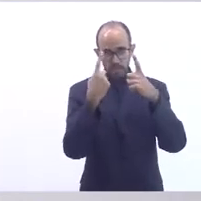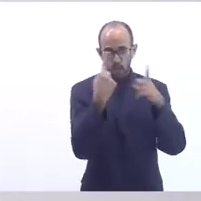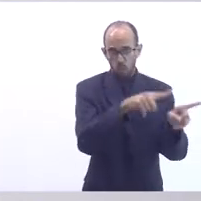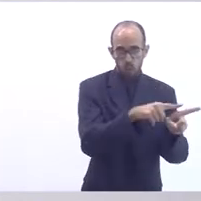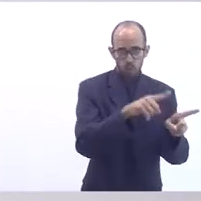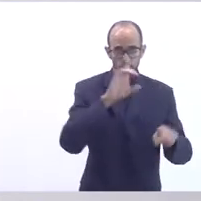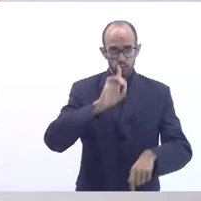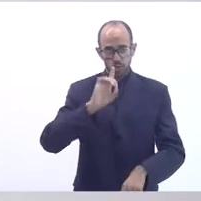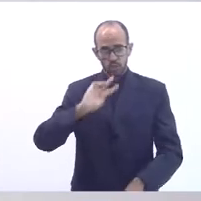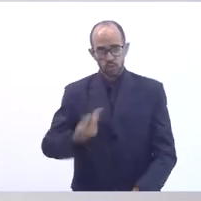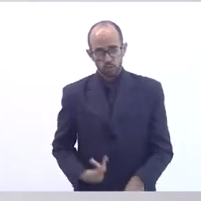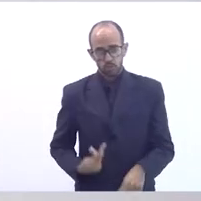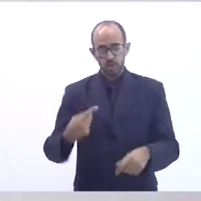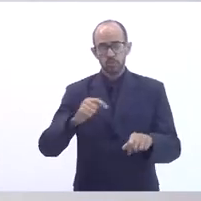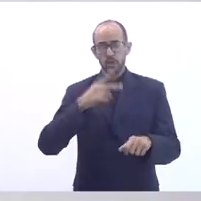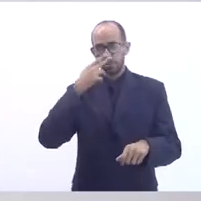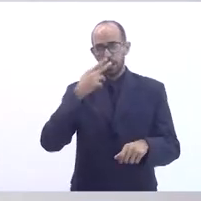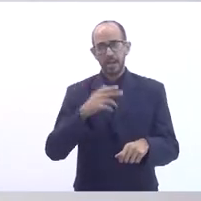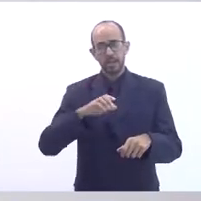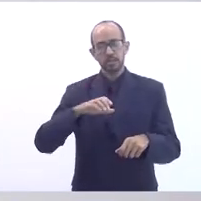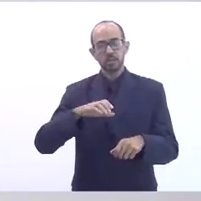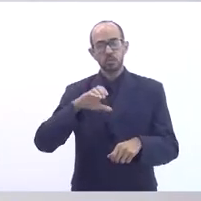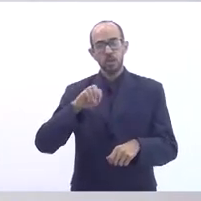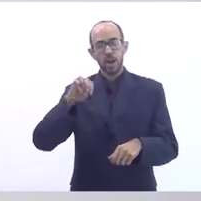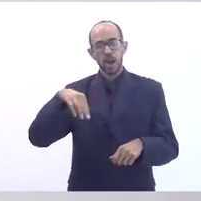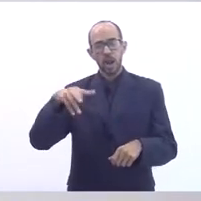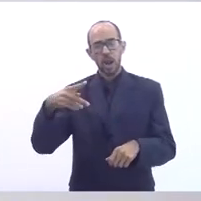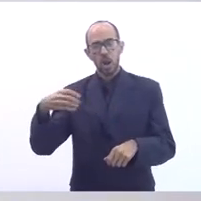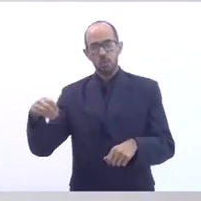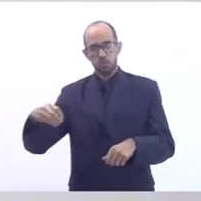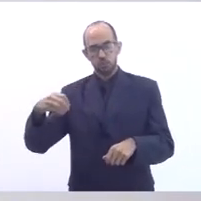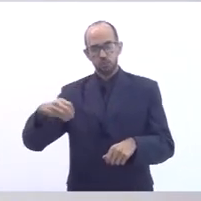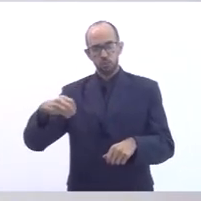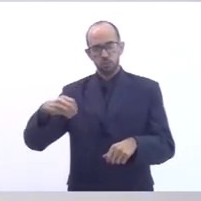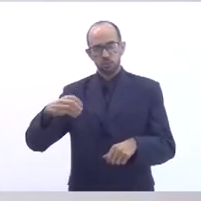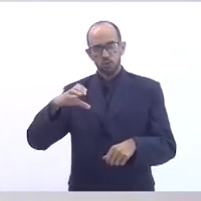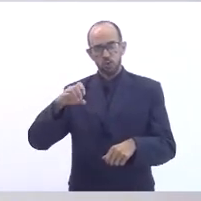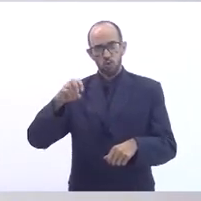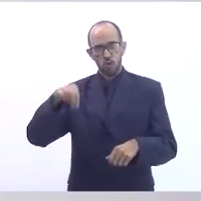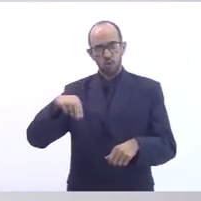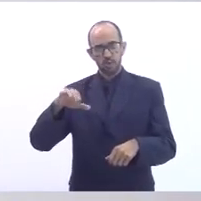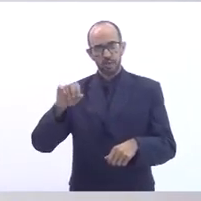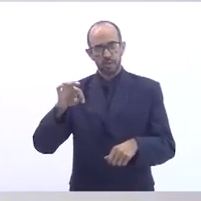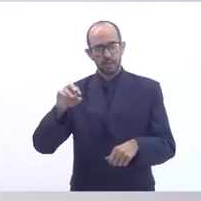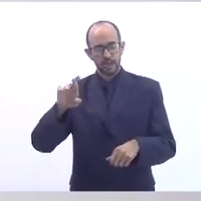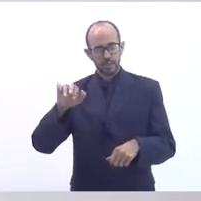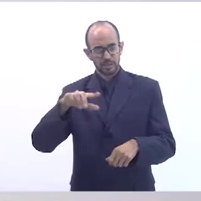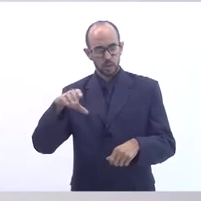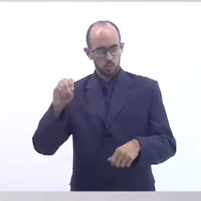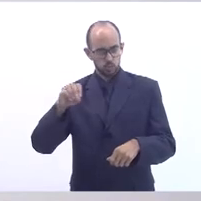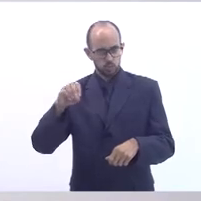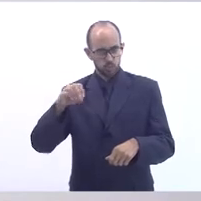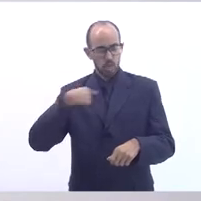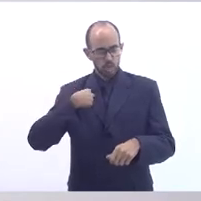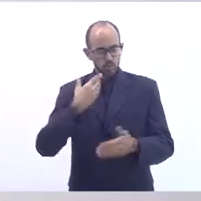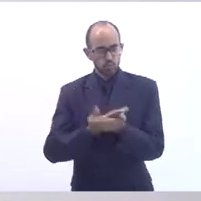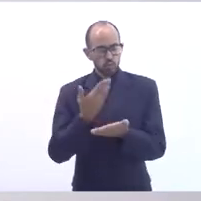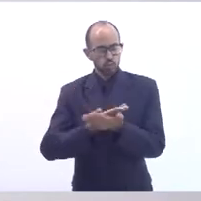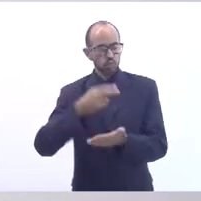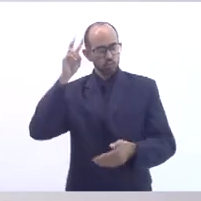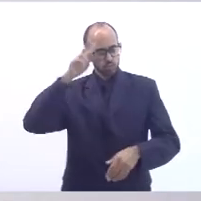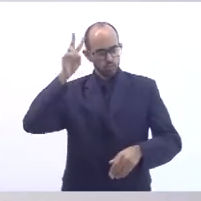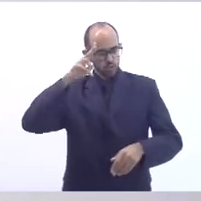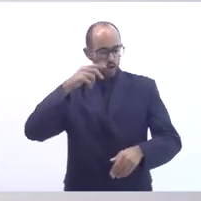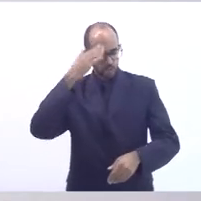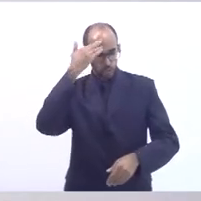que mais parecem em campos de concentração do que qualquer outra coisa eu sou estudante de história a gente então de um propriedade um presídio parece muito mais uma um